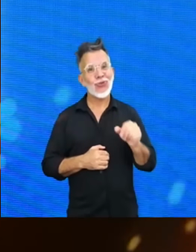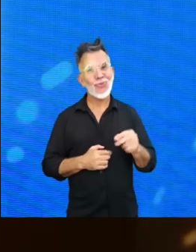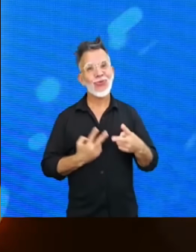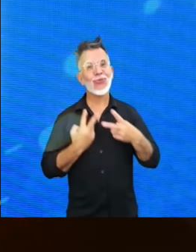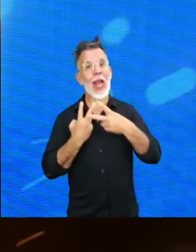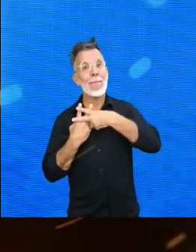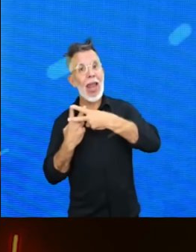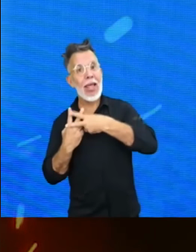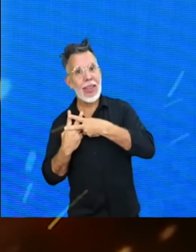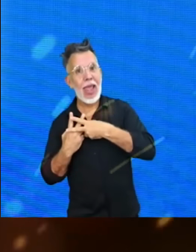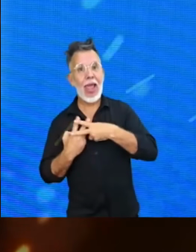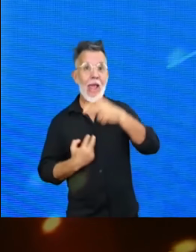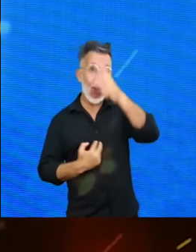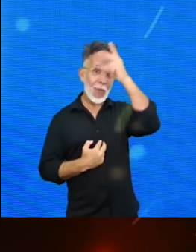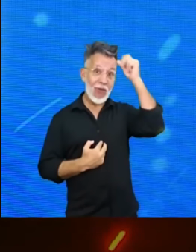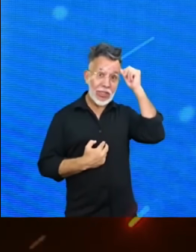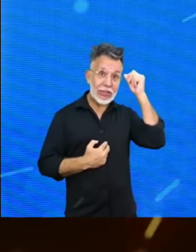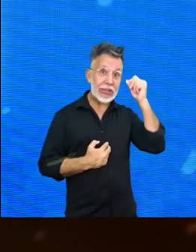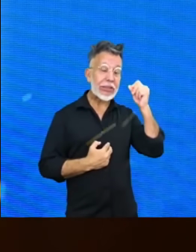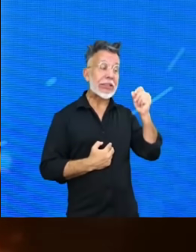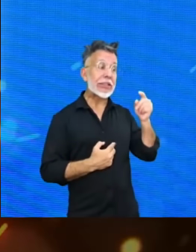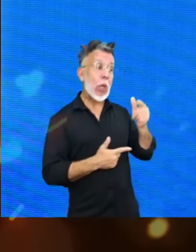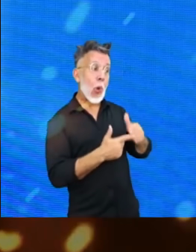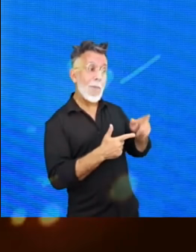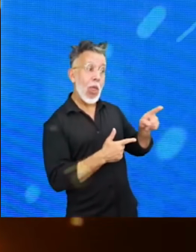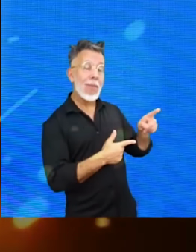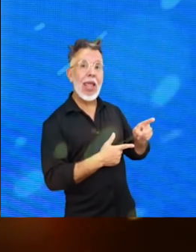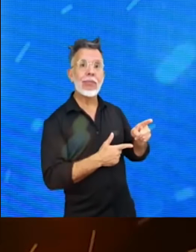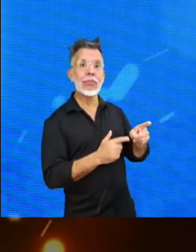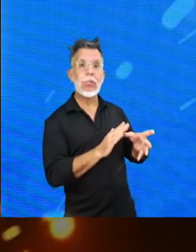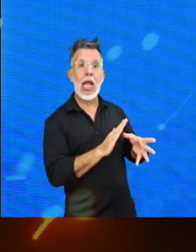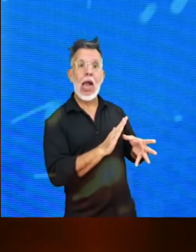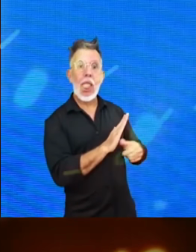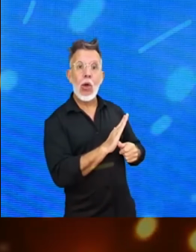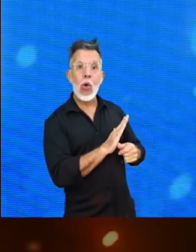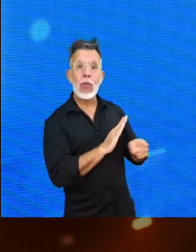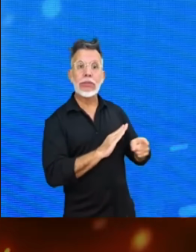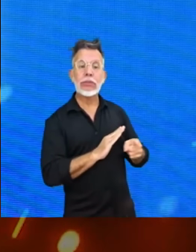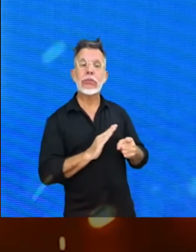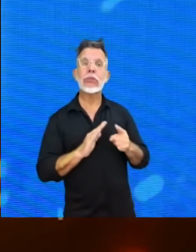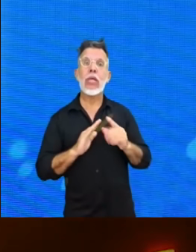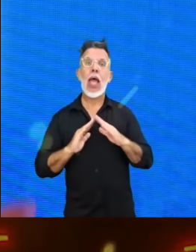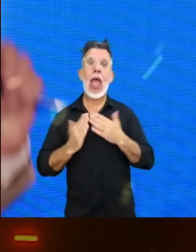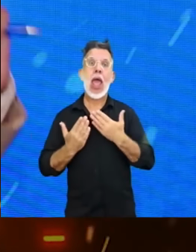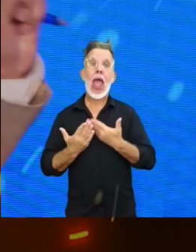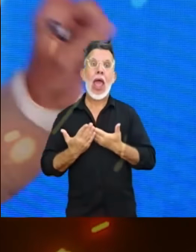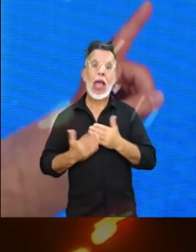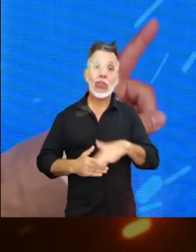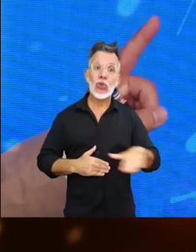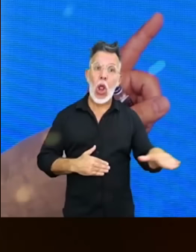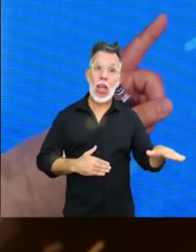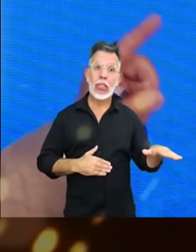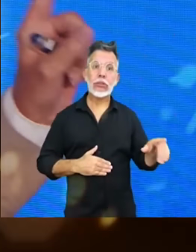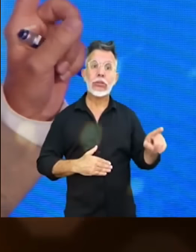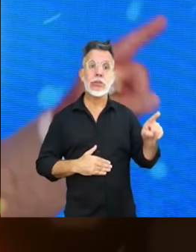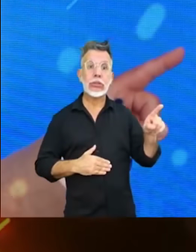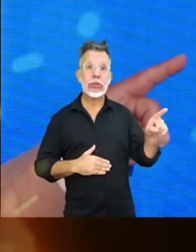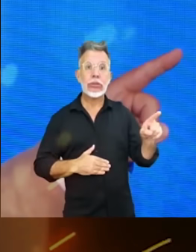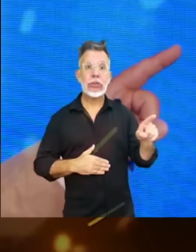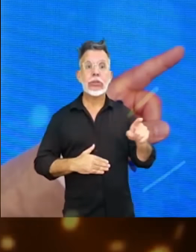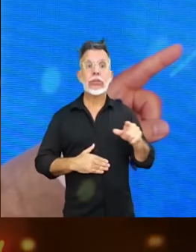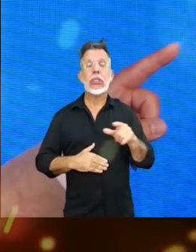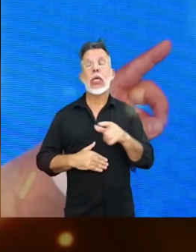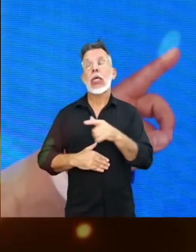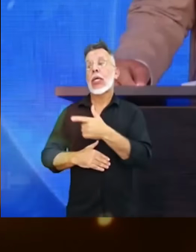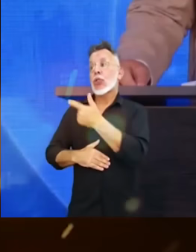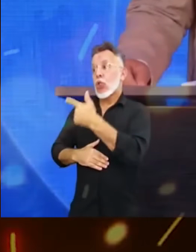com problema de creche isso não é da ofensa tem que ouvir ele não gosta de crítica vai deixar assim vai deixar assim não nós vamos prender a po Federal sendo o senhor está sendo